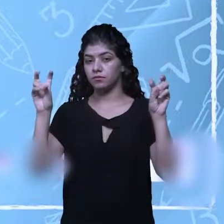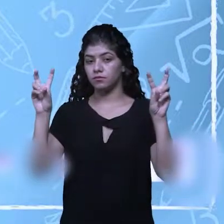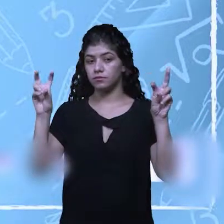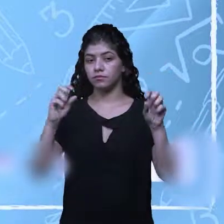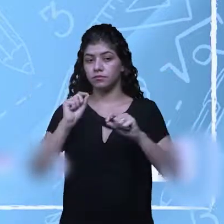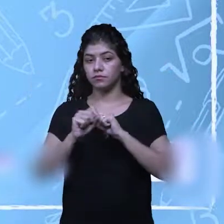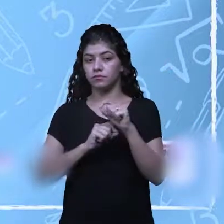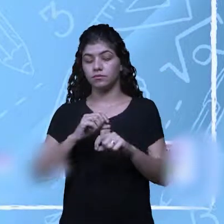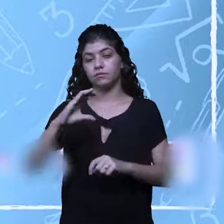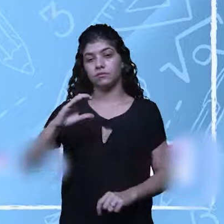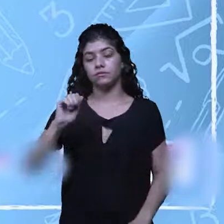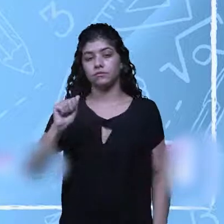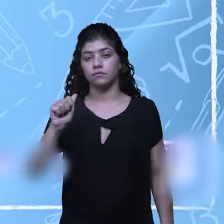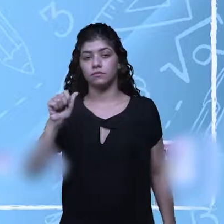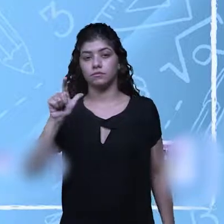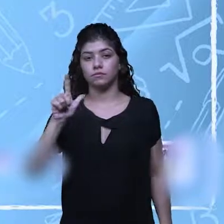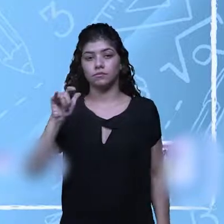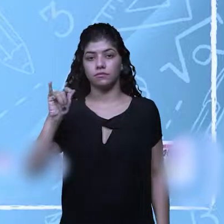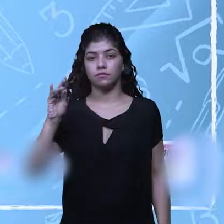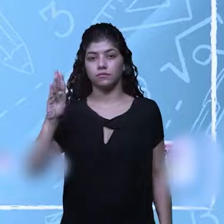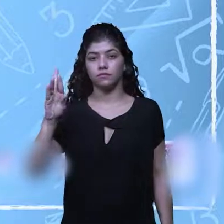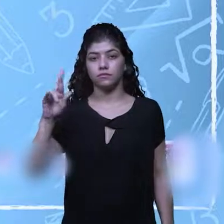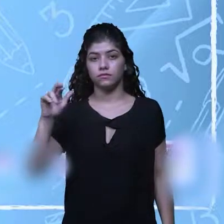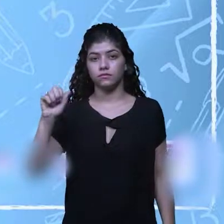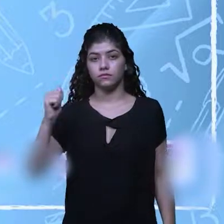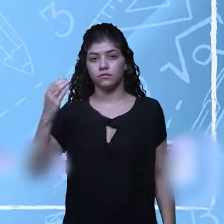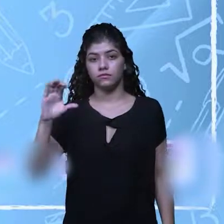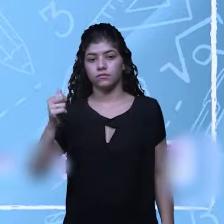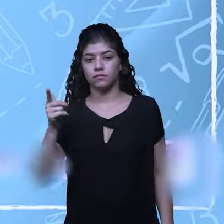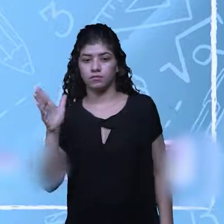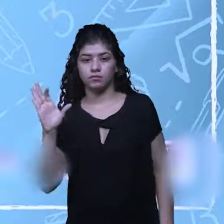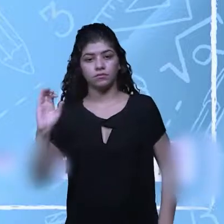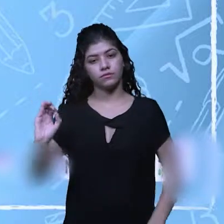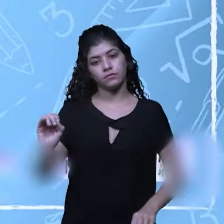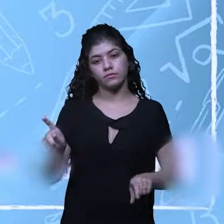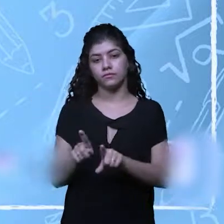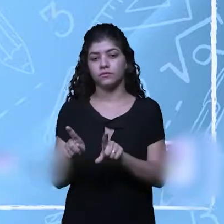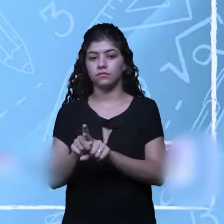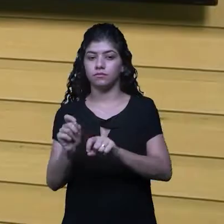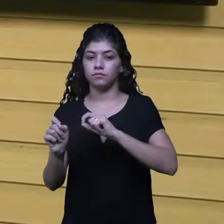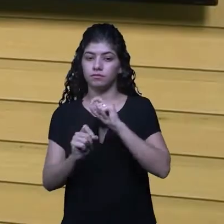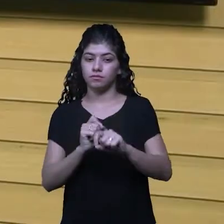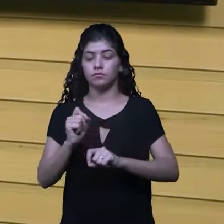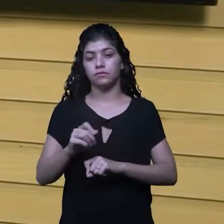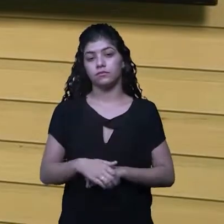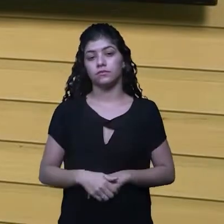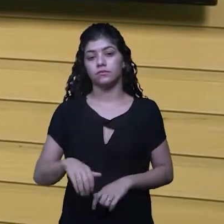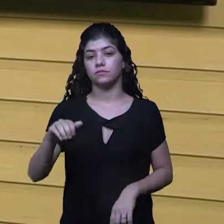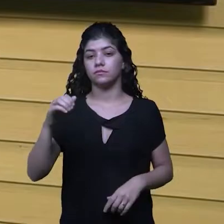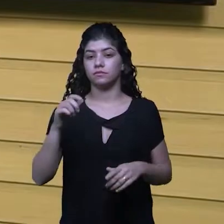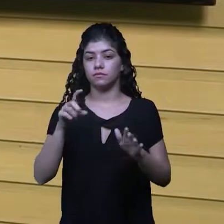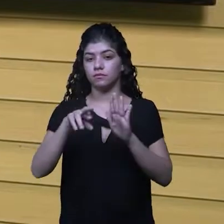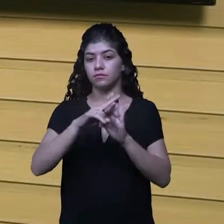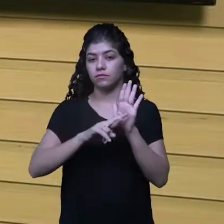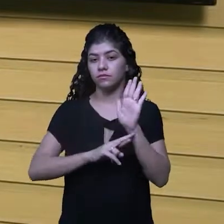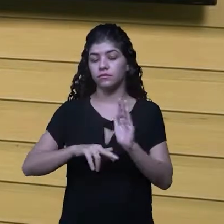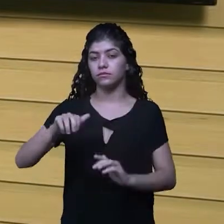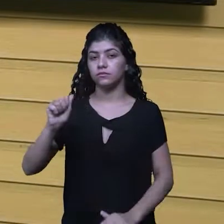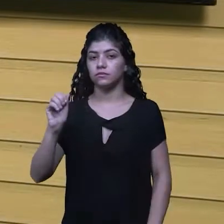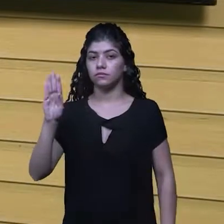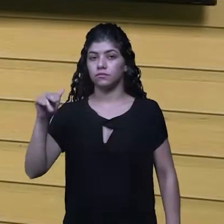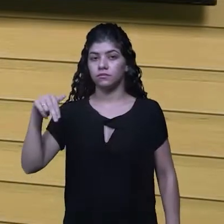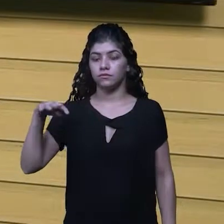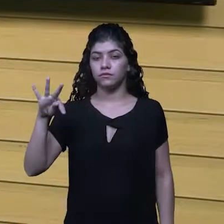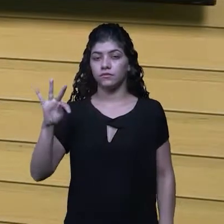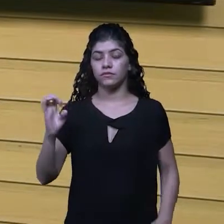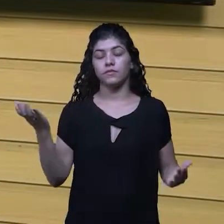dos instrumentos de medida, aferição dos instrumentos de medida e normas da ABNT. Nessa parte, a gente vai entender